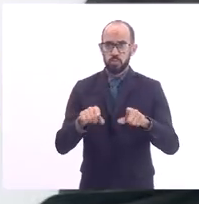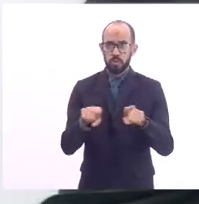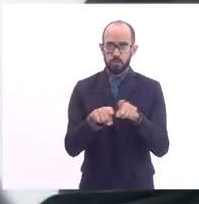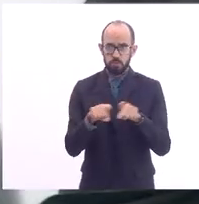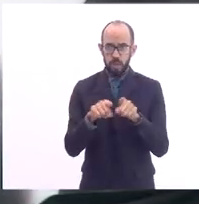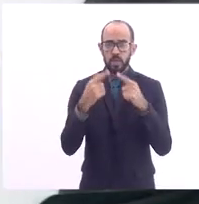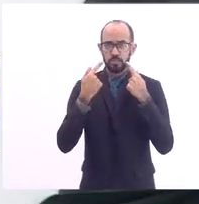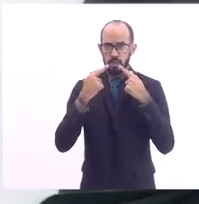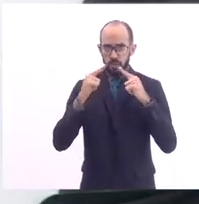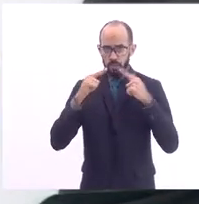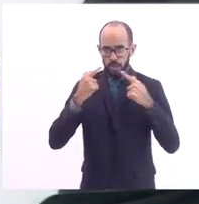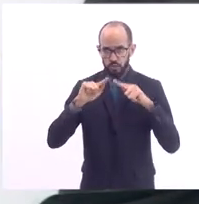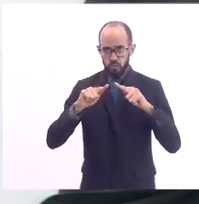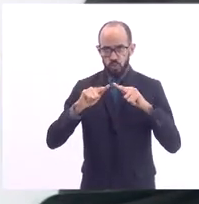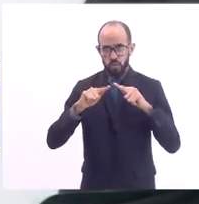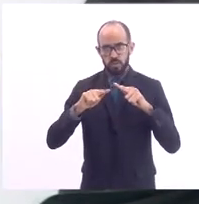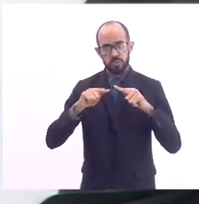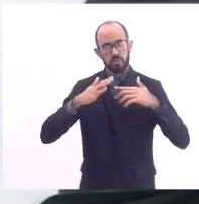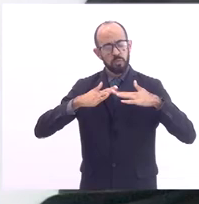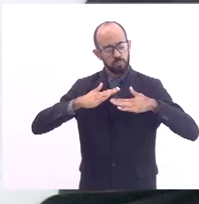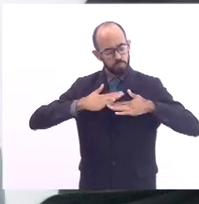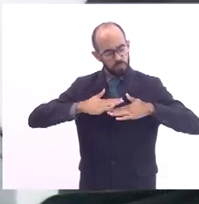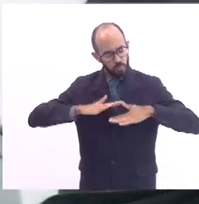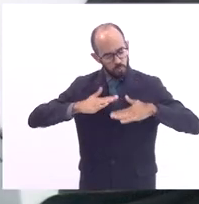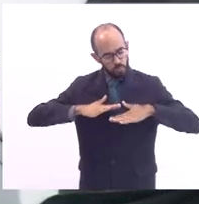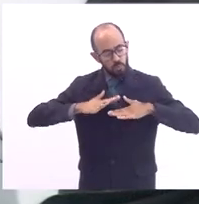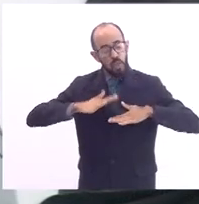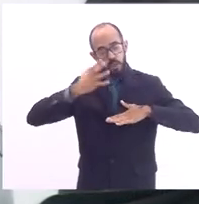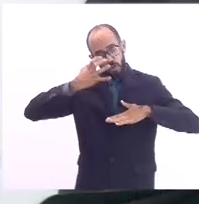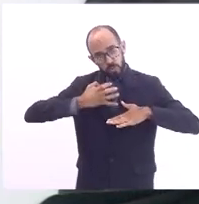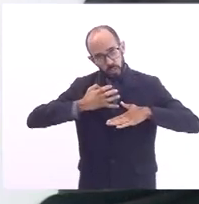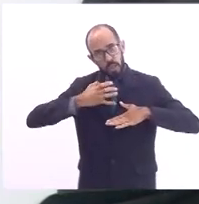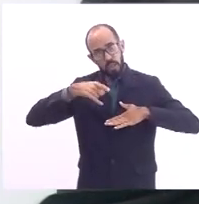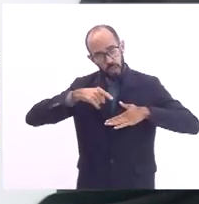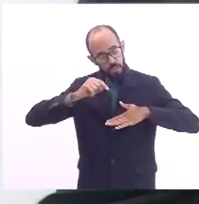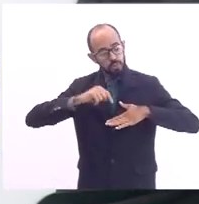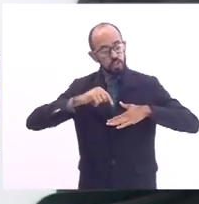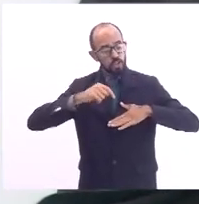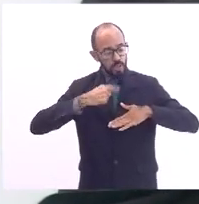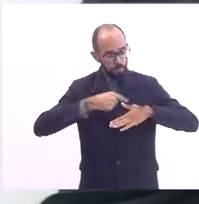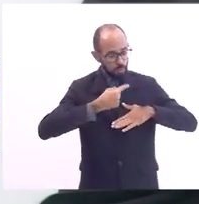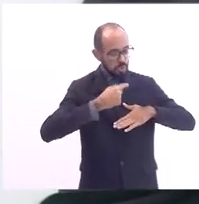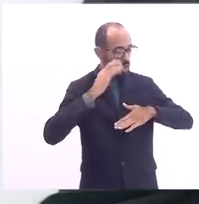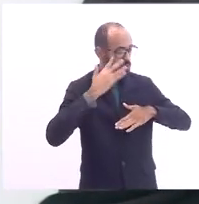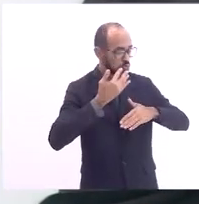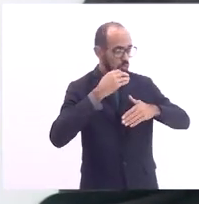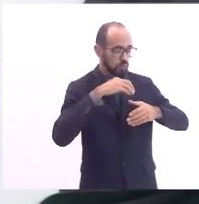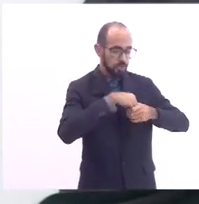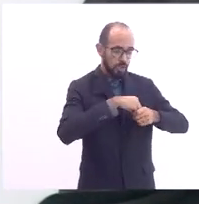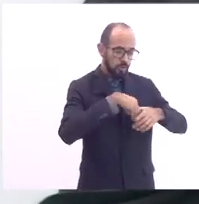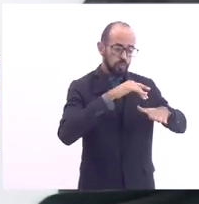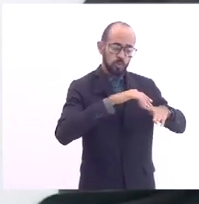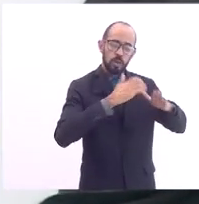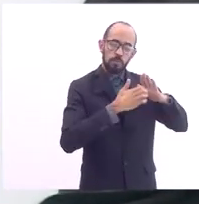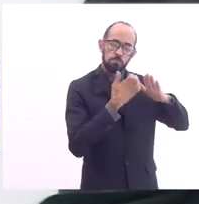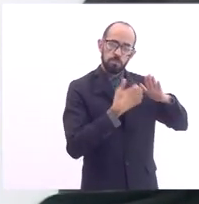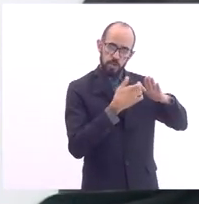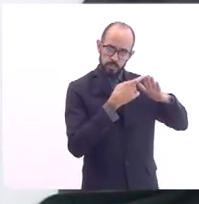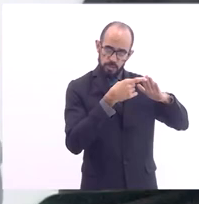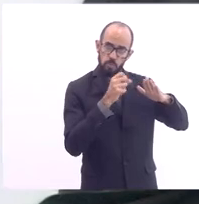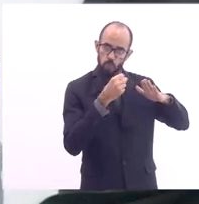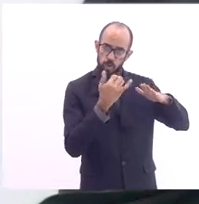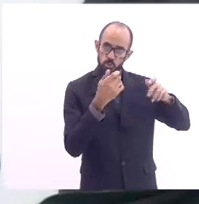as reclamações com seriedade e as trato dentro da empresa, na medida do possível,